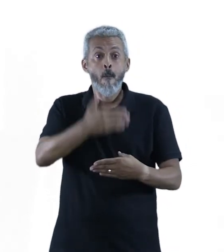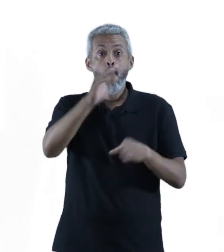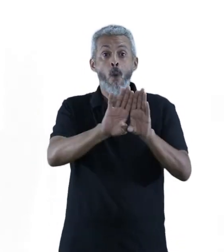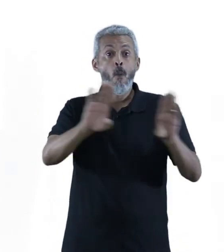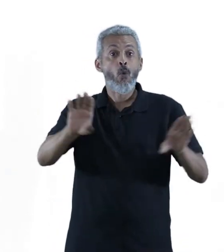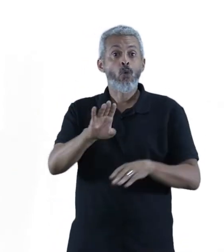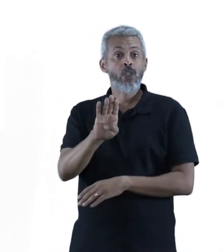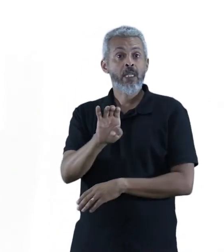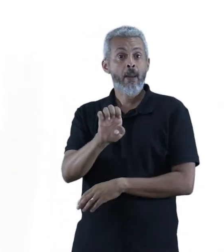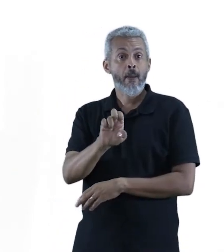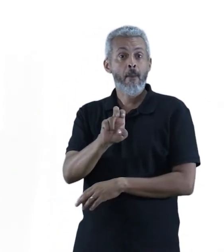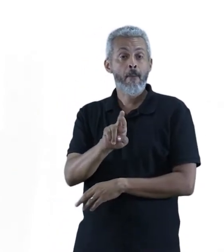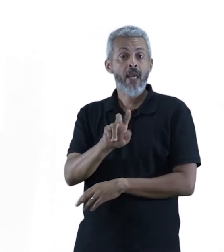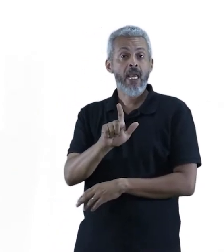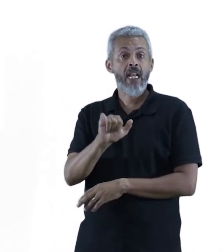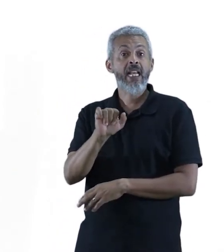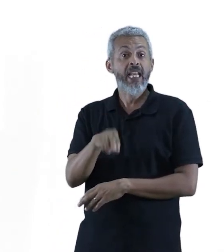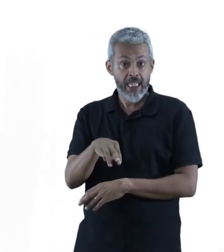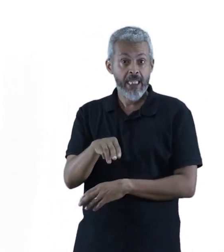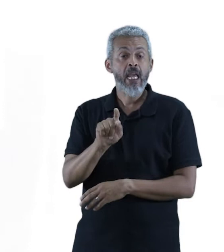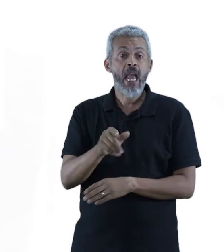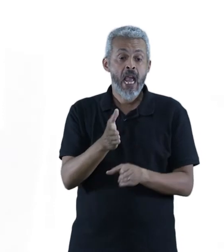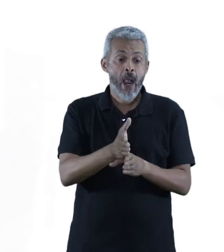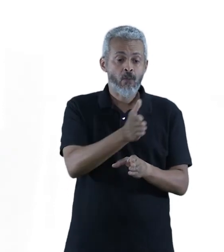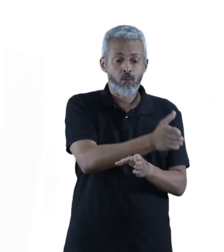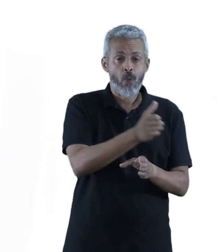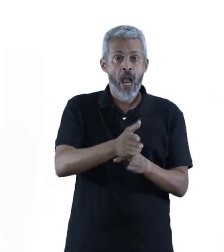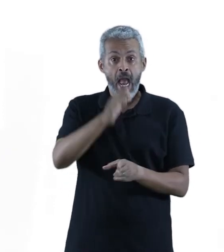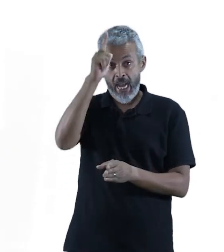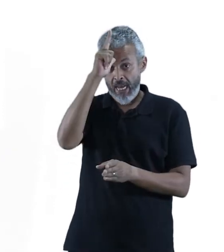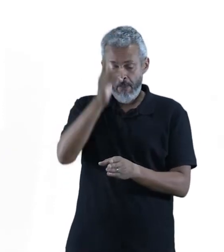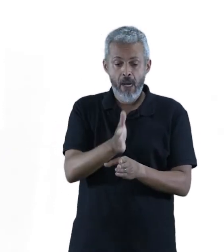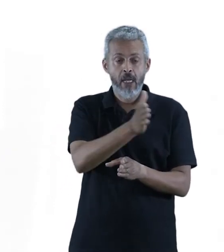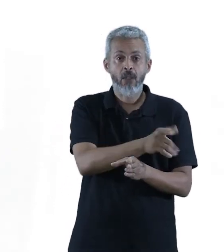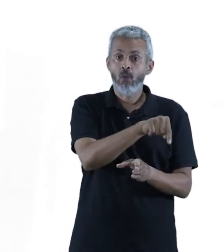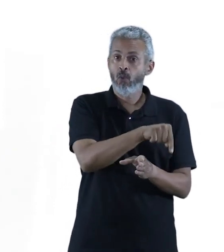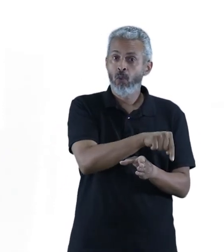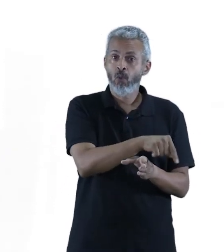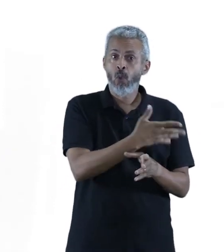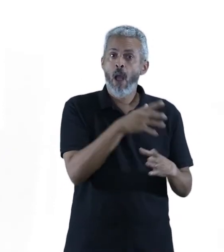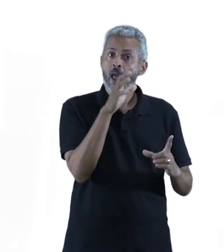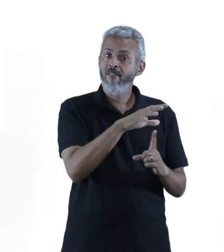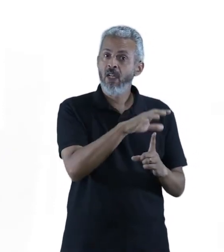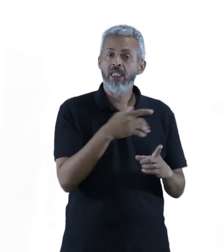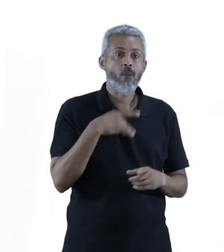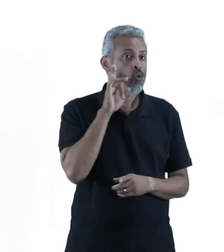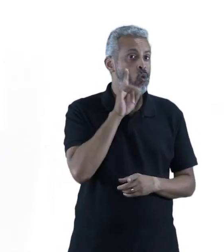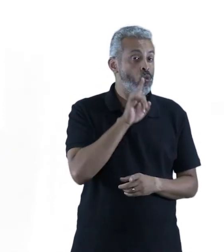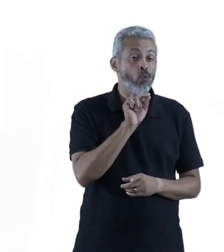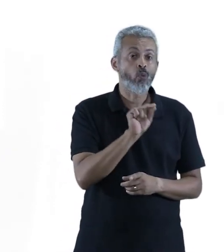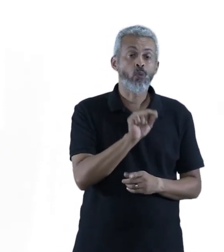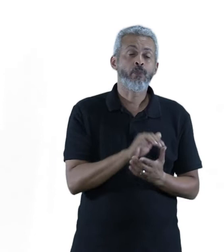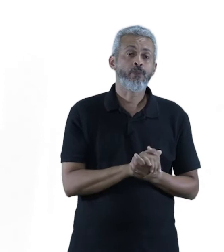O Muro de Berlim foi o grande símbolo de dividir o capitalismo do socialismo. E esse muro divide a Alemanha, entre a